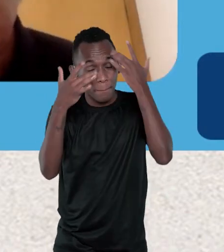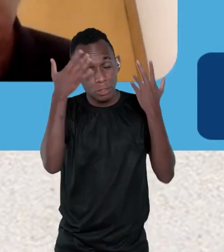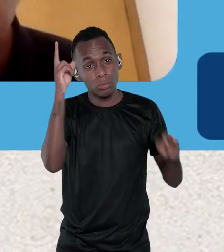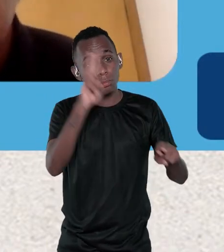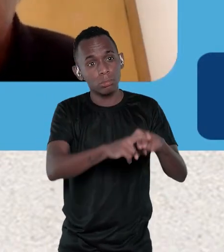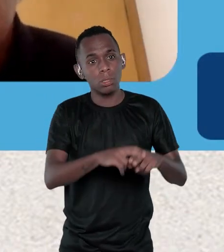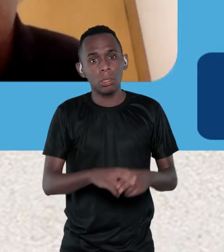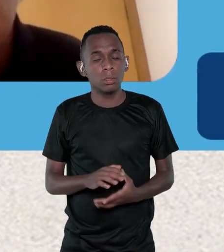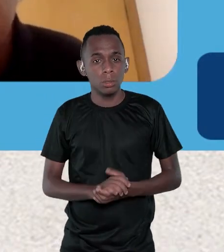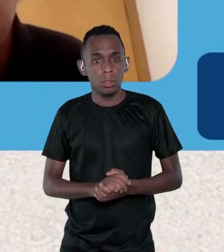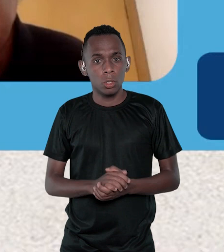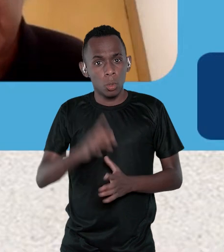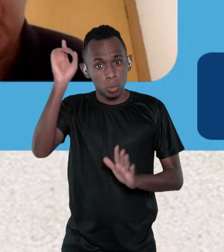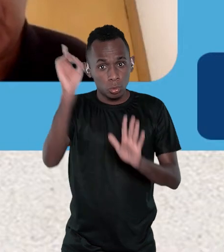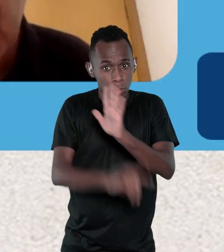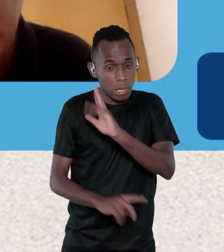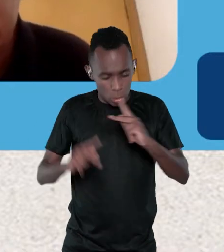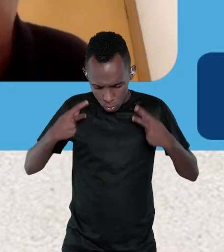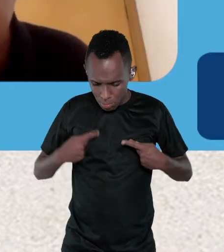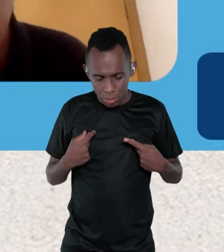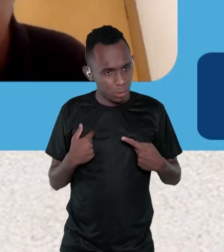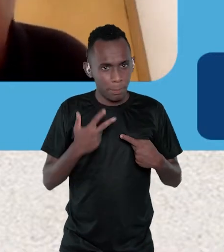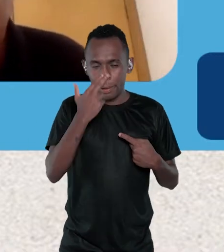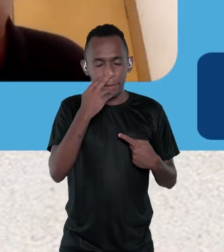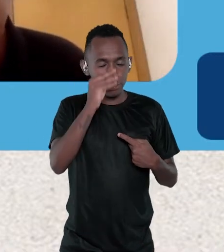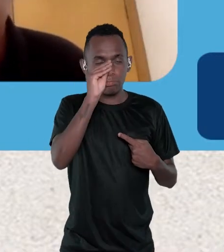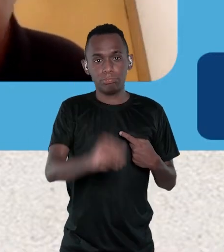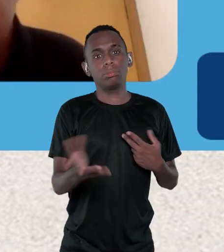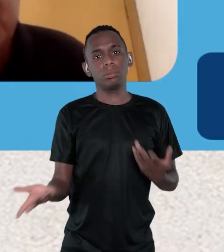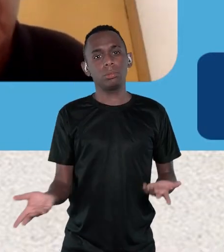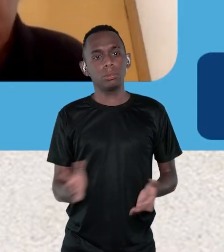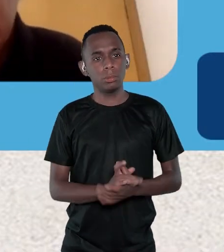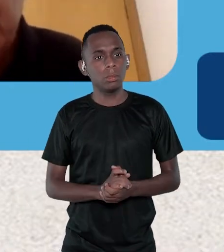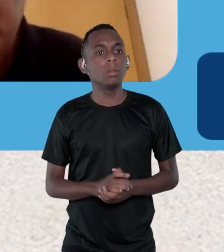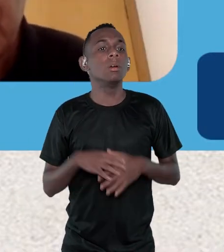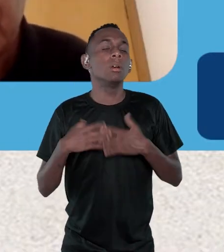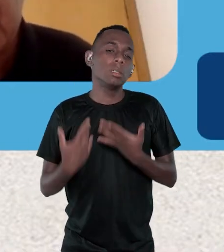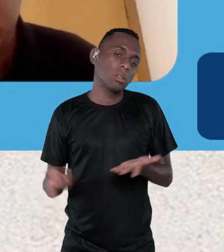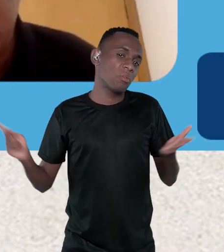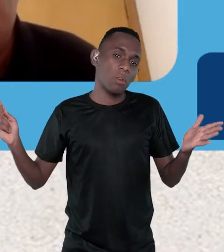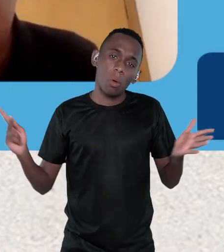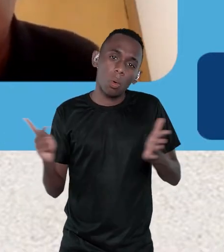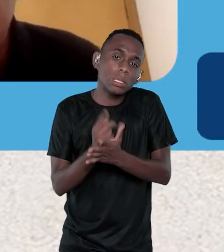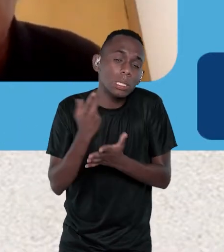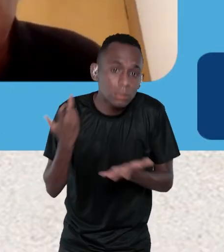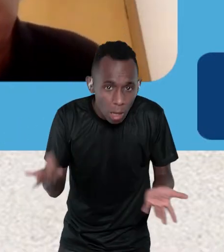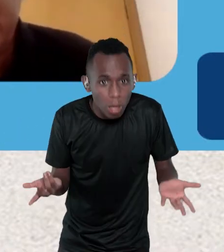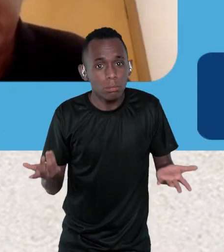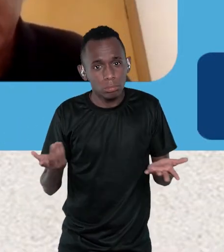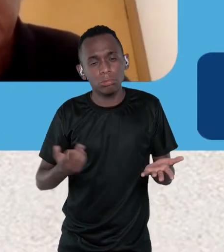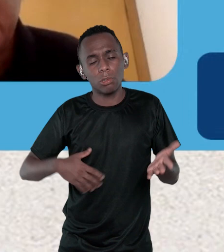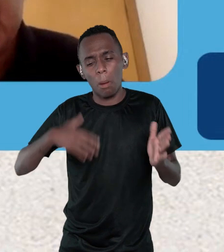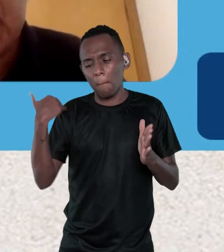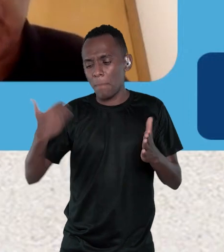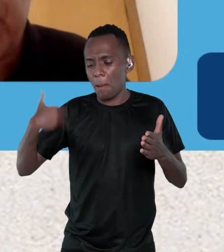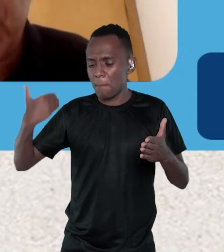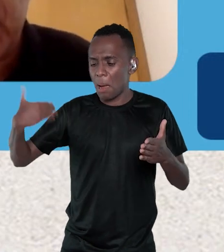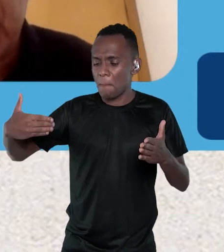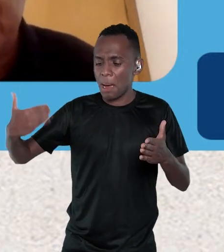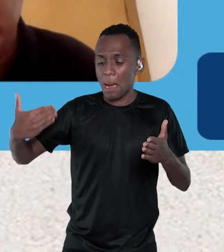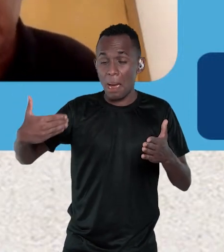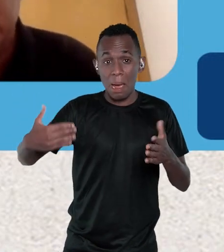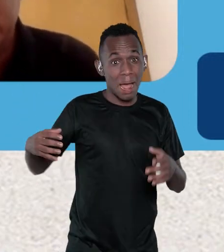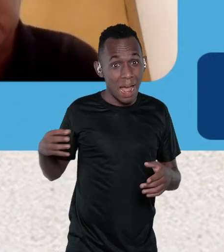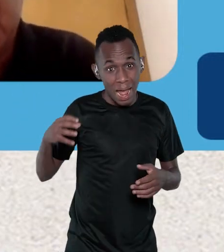111 pessoas, presidiários e tal, e os direitos humanos foram para o espaço, né? E